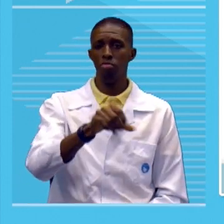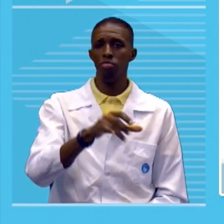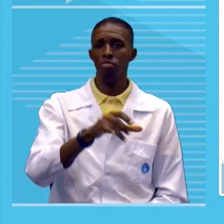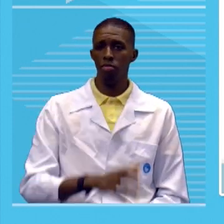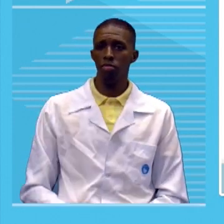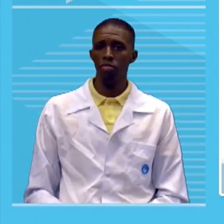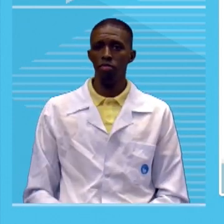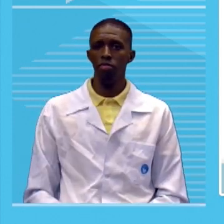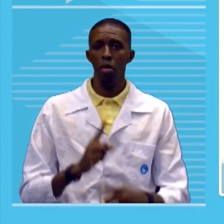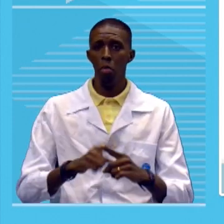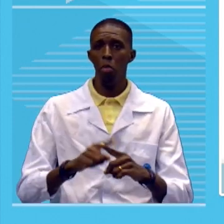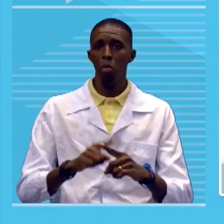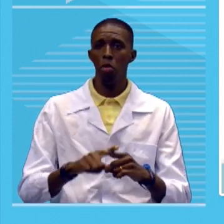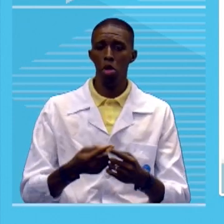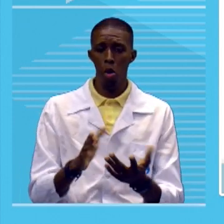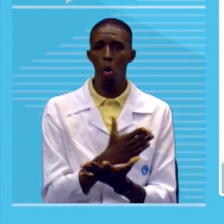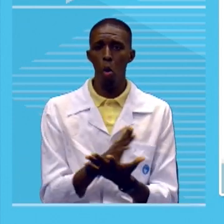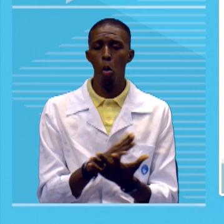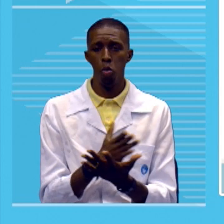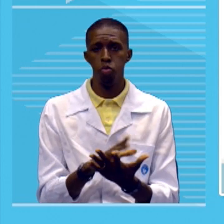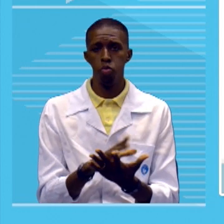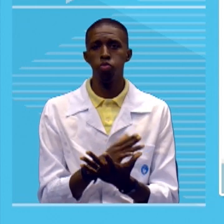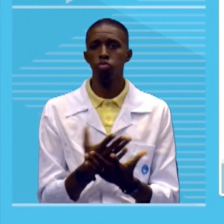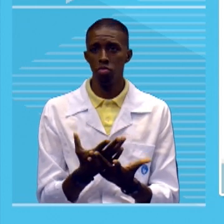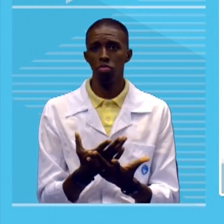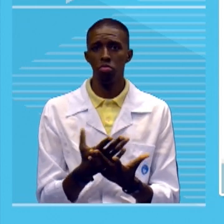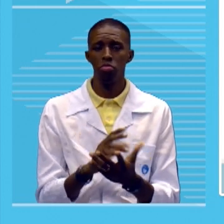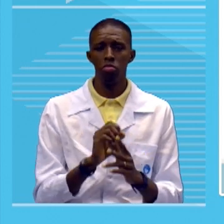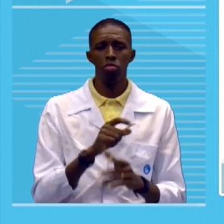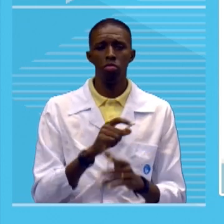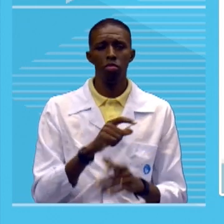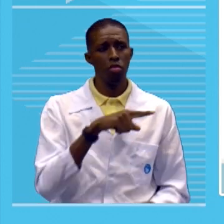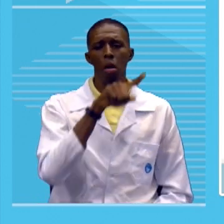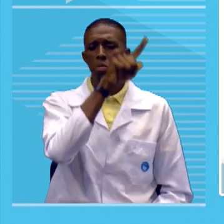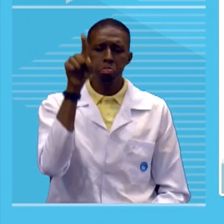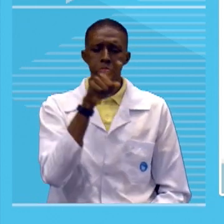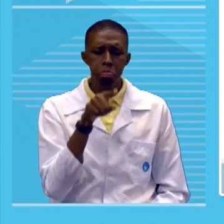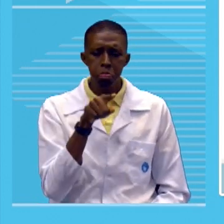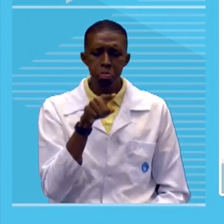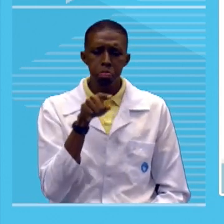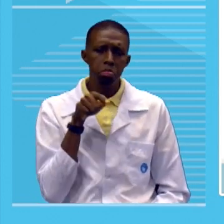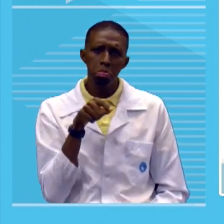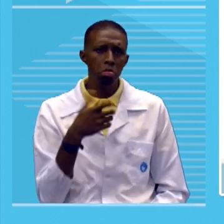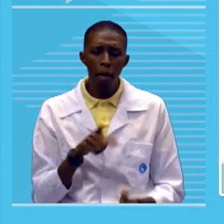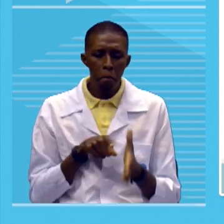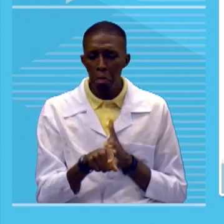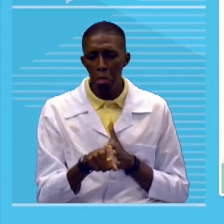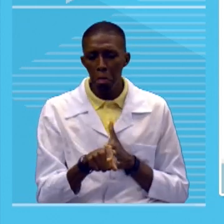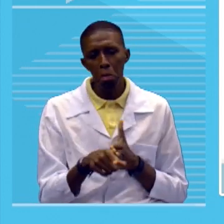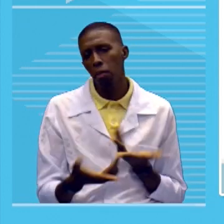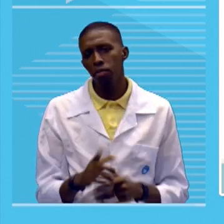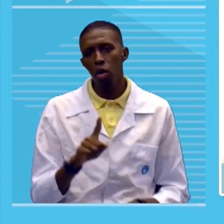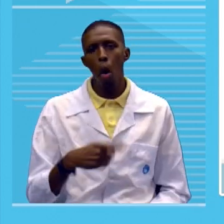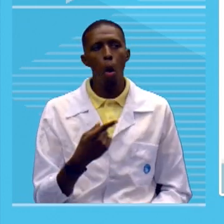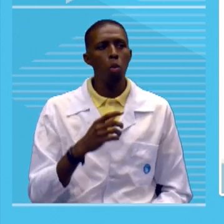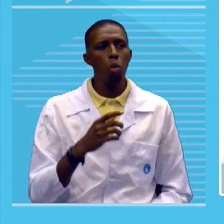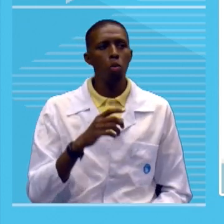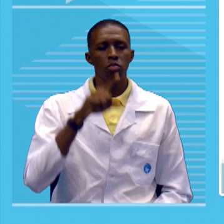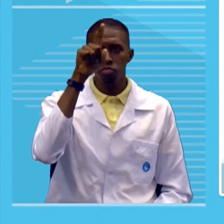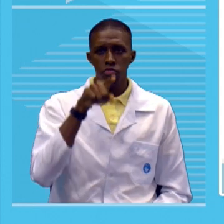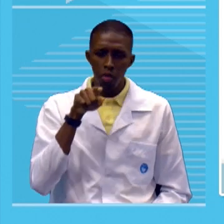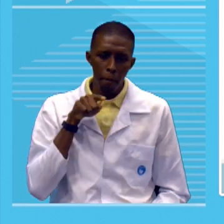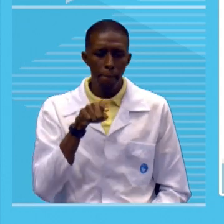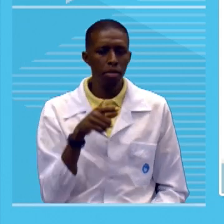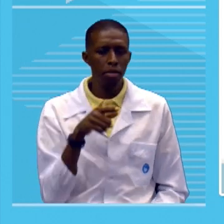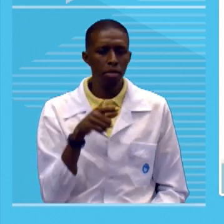utilizou alguns sinais de pontuação. Ou o autor havia utilizado sinais de pontuação e você era